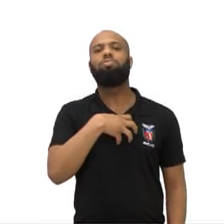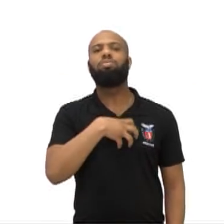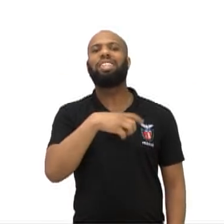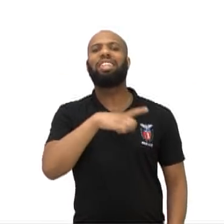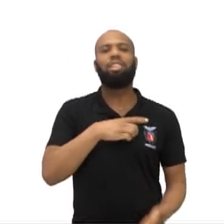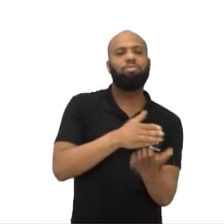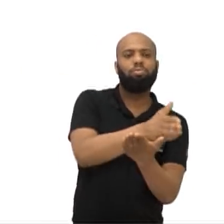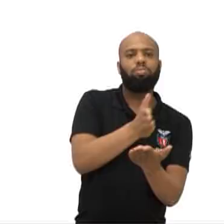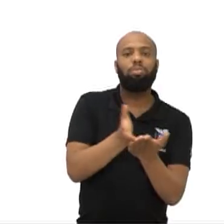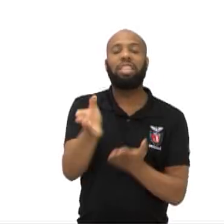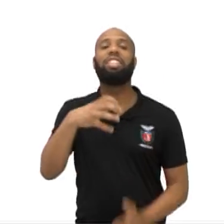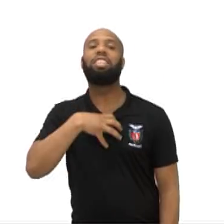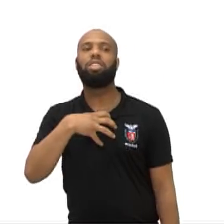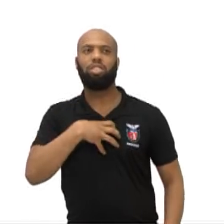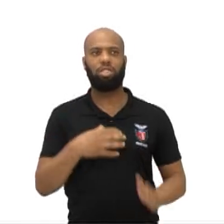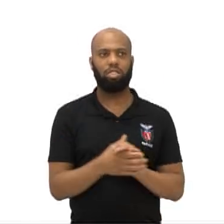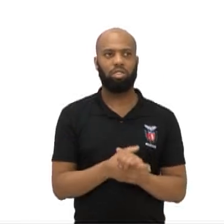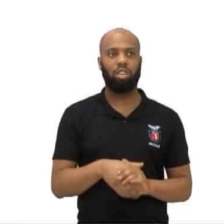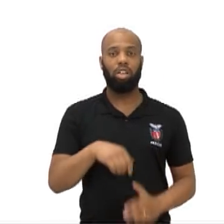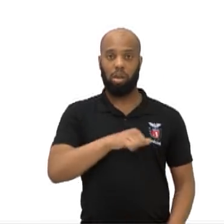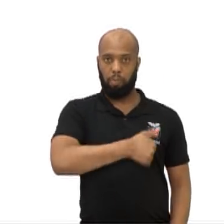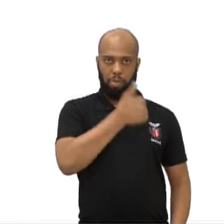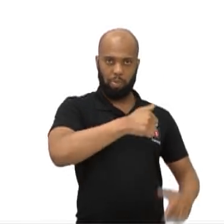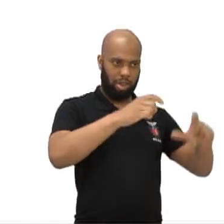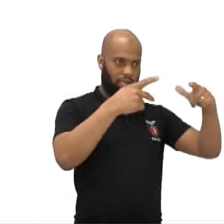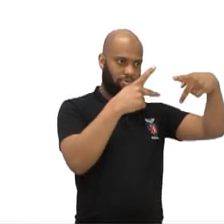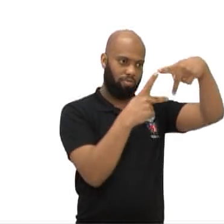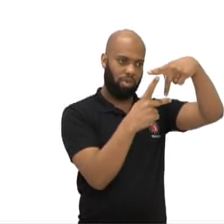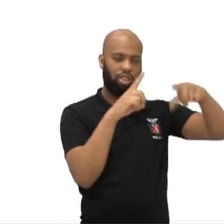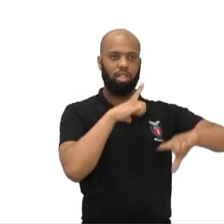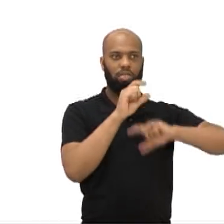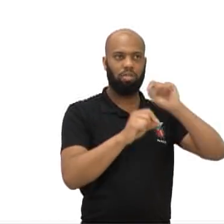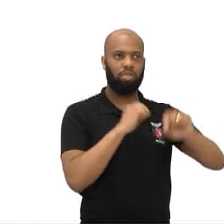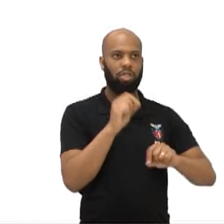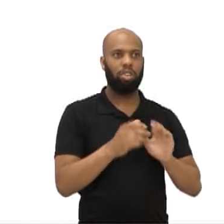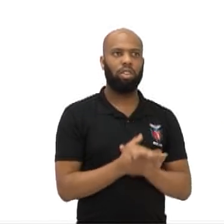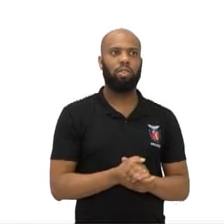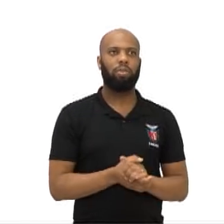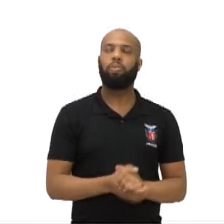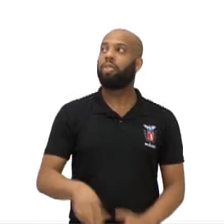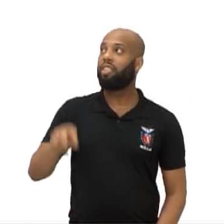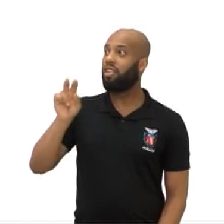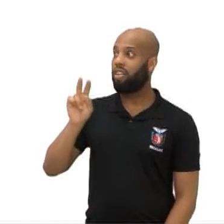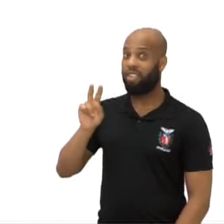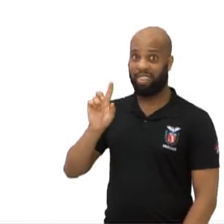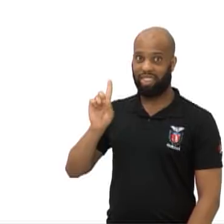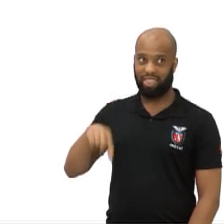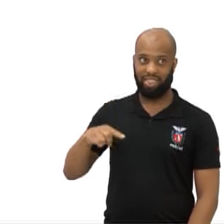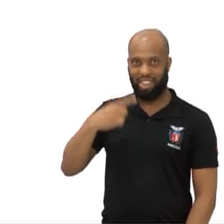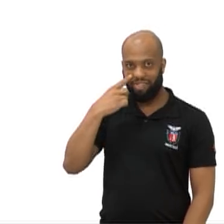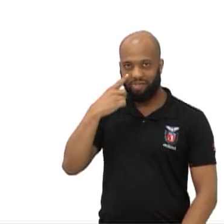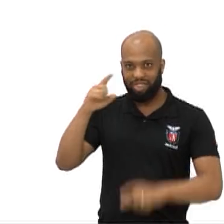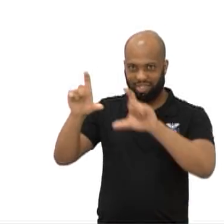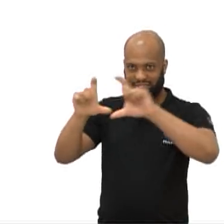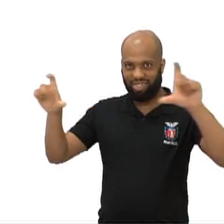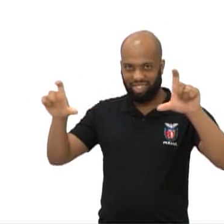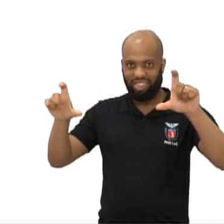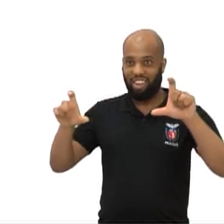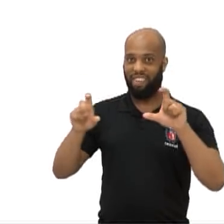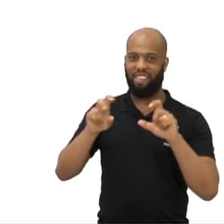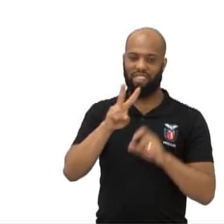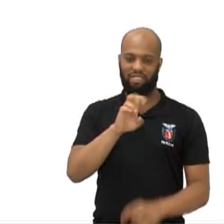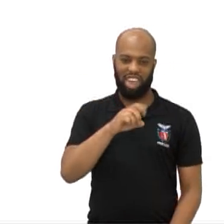ocorre a ambiguidade, né? Então, no primeiro quadrinho, a gente tem lá, vendo pôr do sol, e uma pessoa